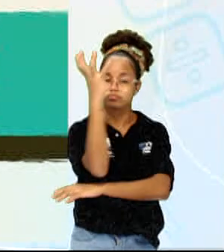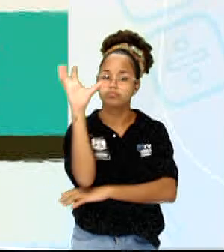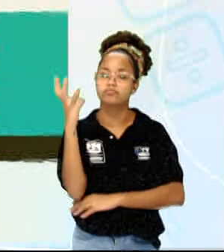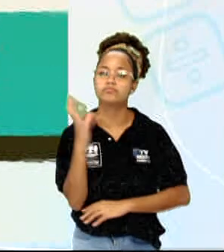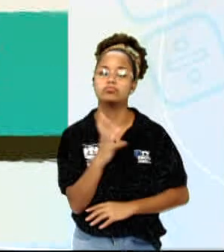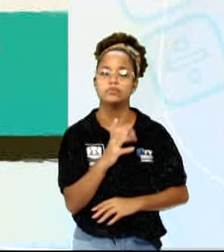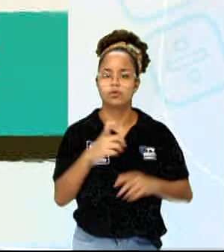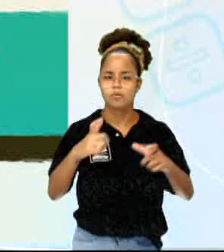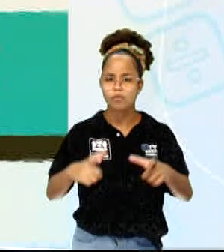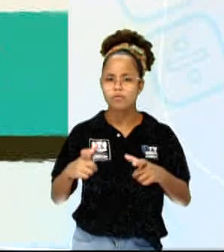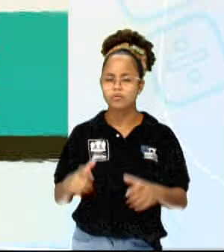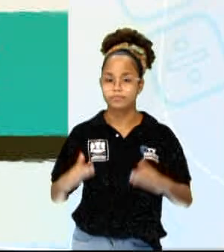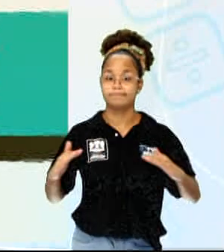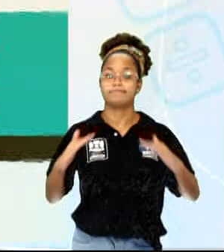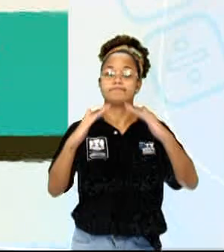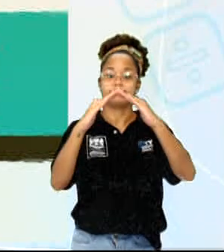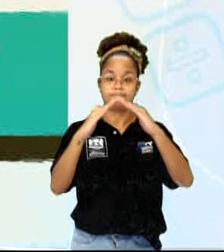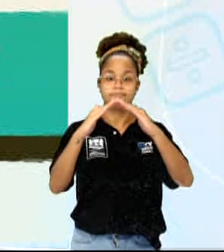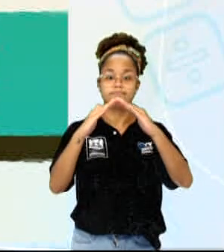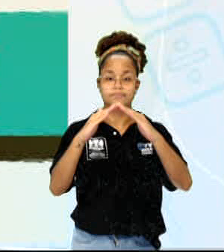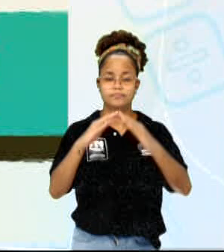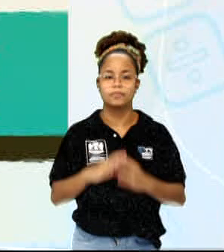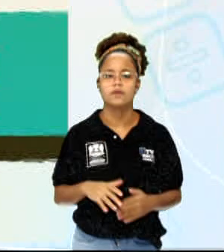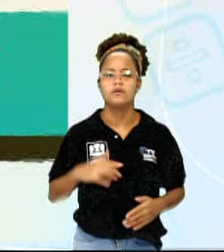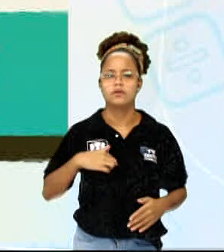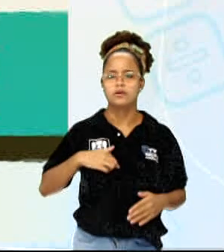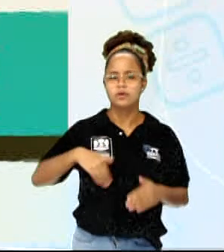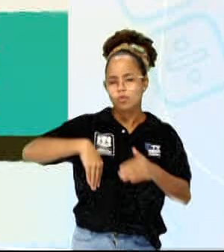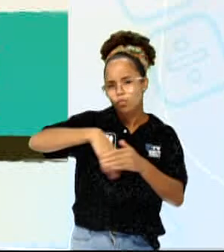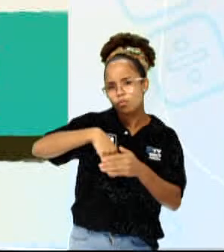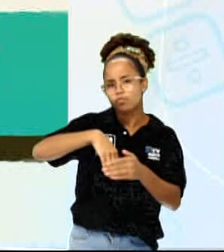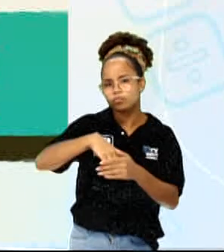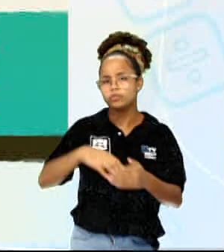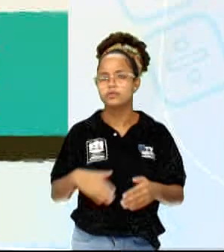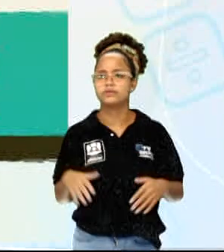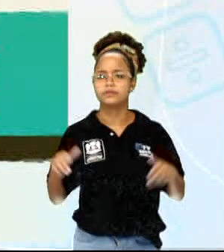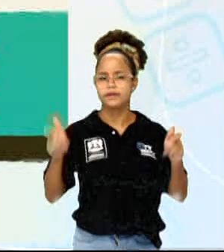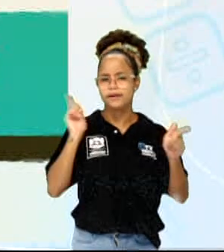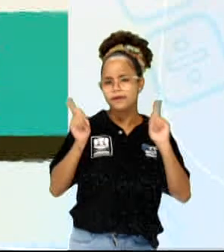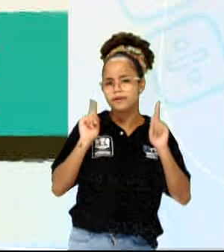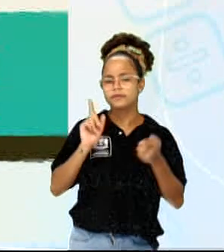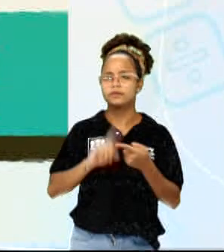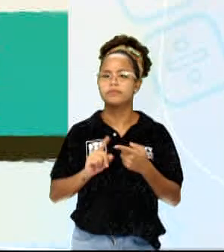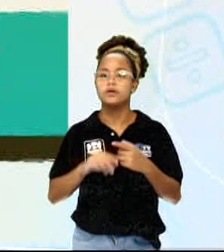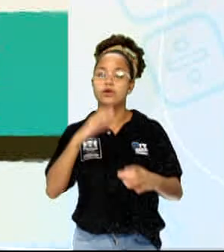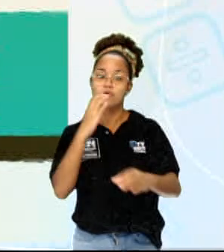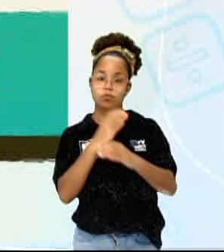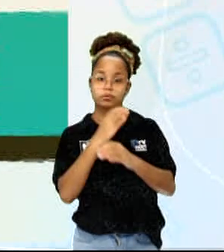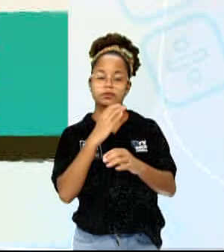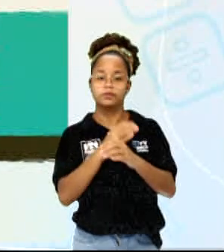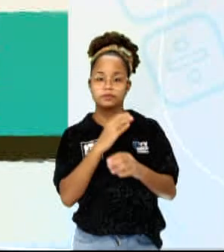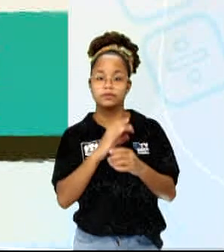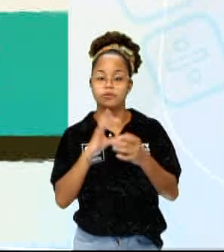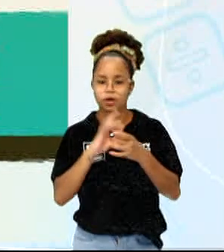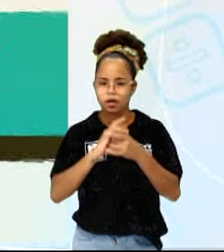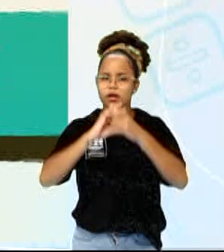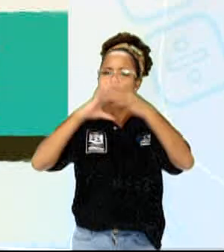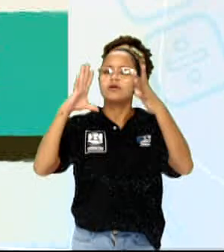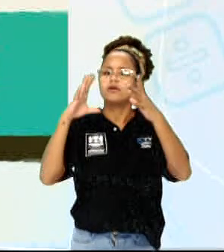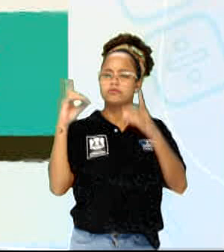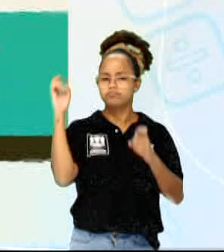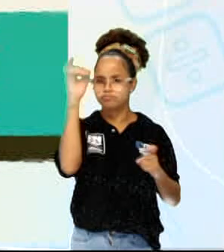território e mobilidade, desporto e lazer, comunicação e liberdade de expressão. Para quem não conhece e